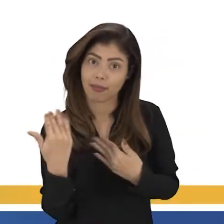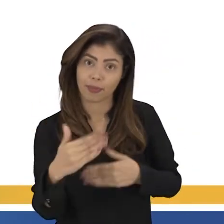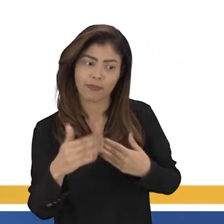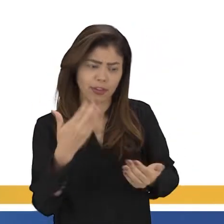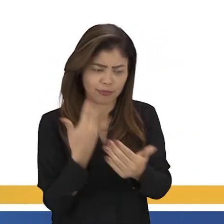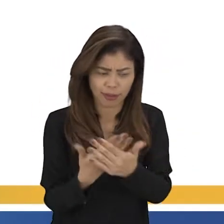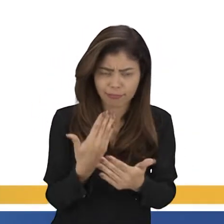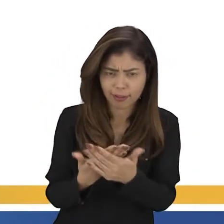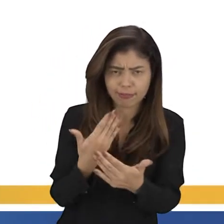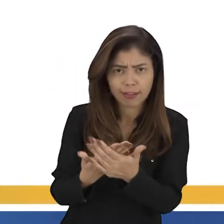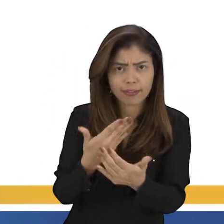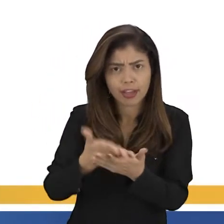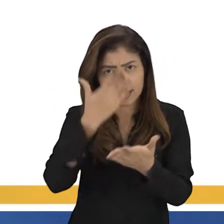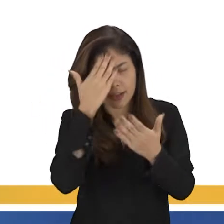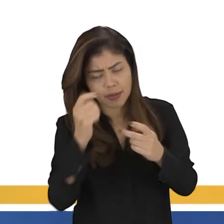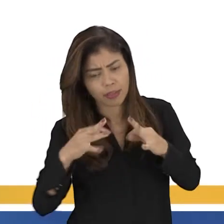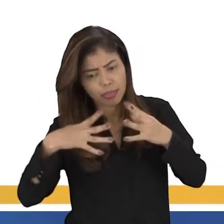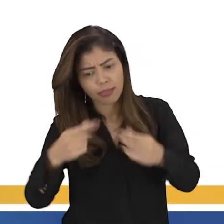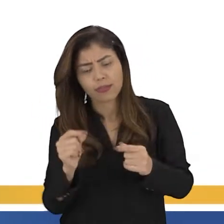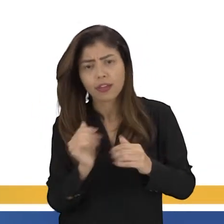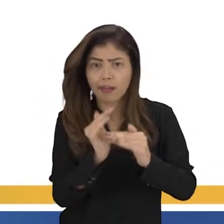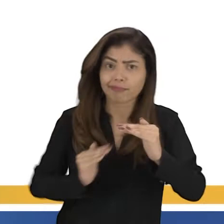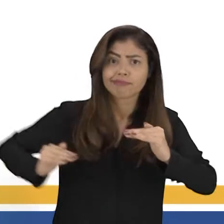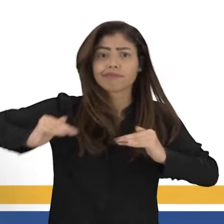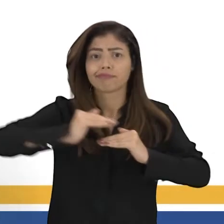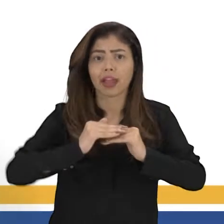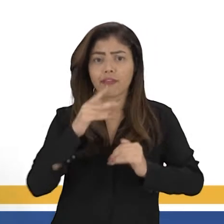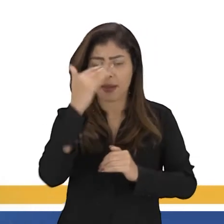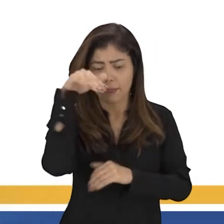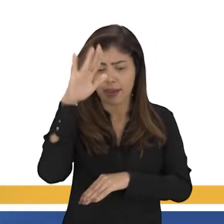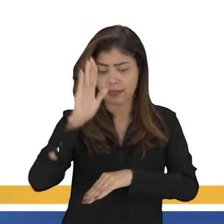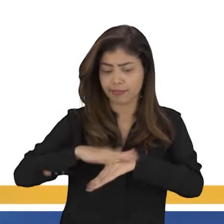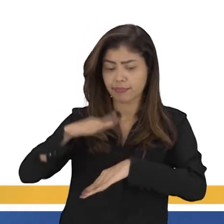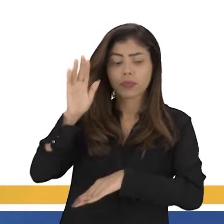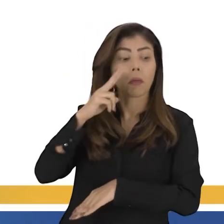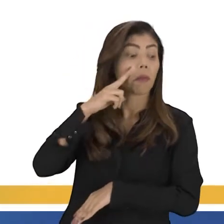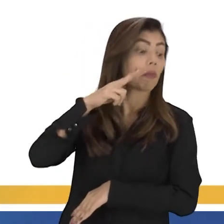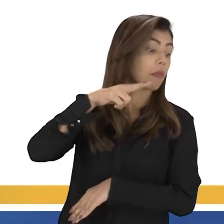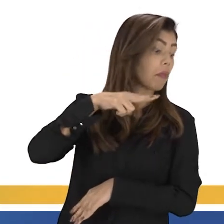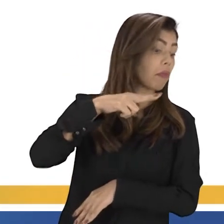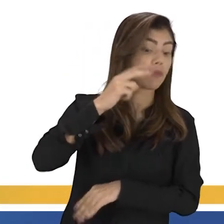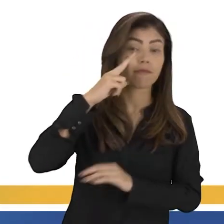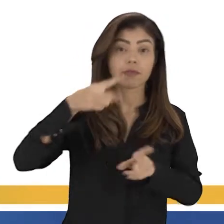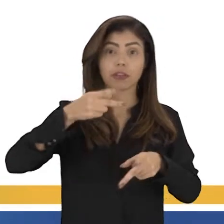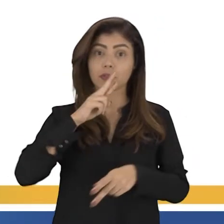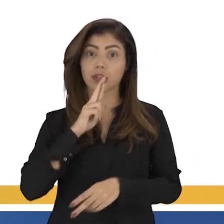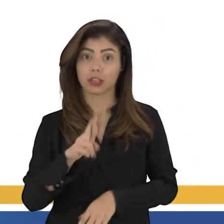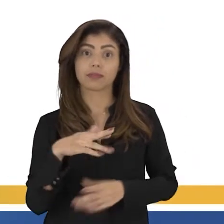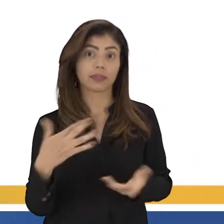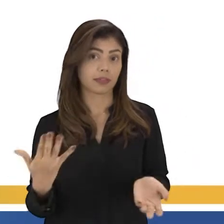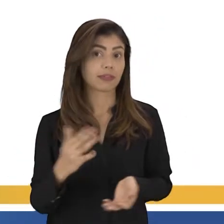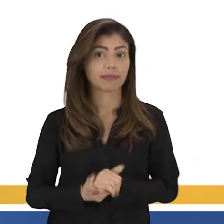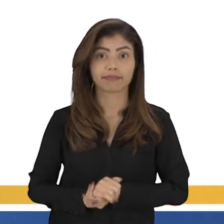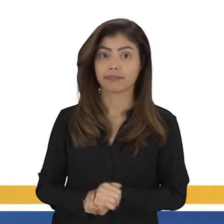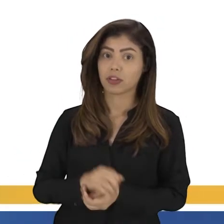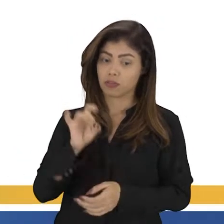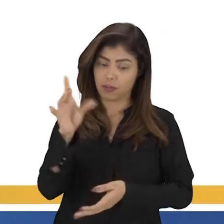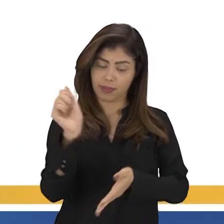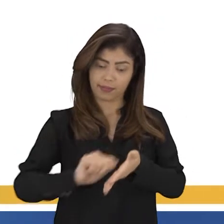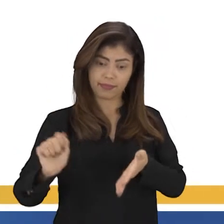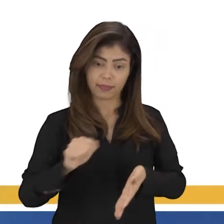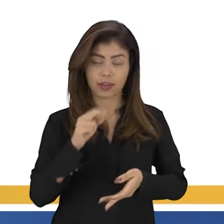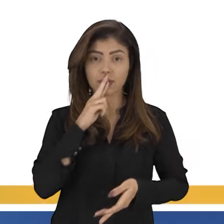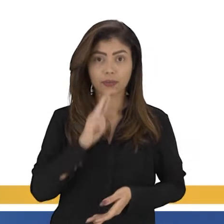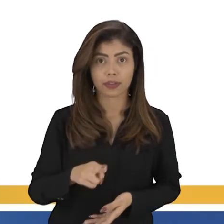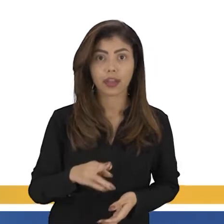você estudar, saber tudo, tá resolvendo a sua prova, aí vem uma pessoa mais alta que você, olha por trás, vê todas as suas respostas, só faz esperar